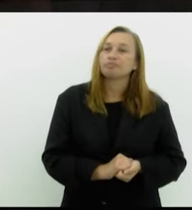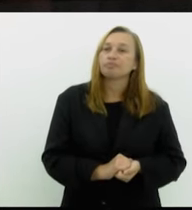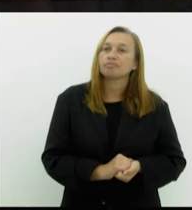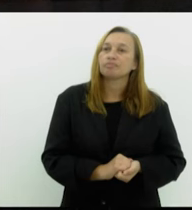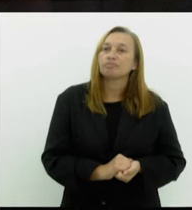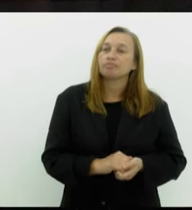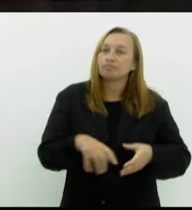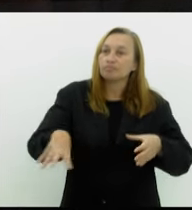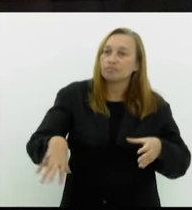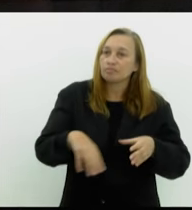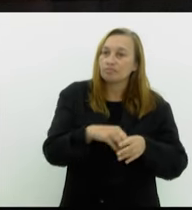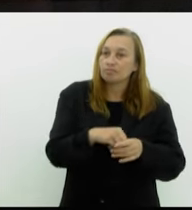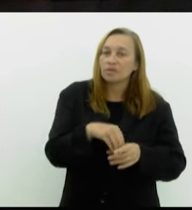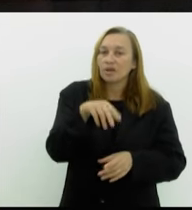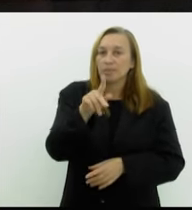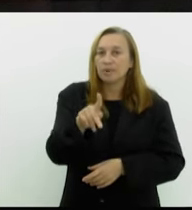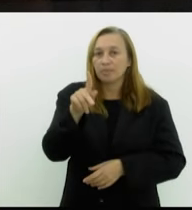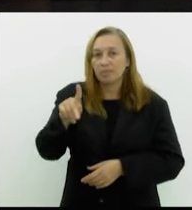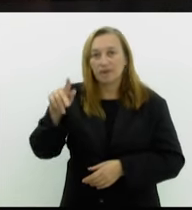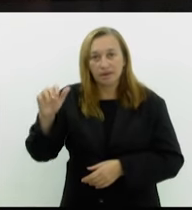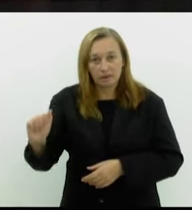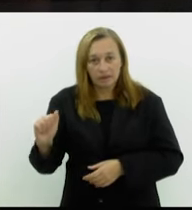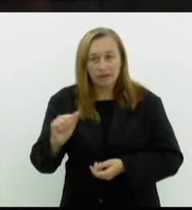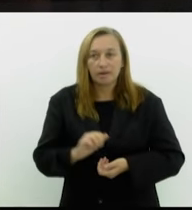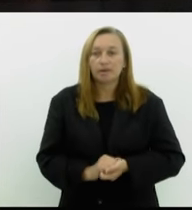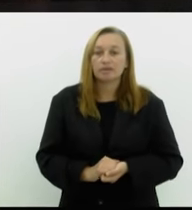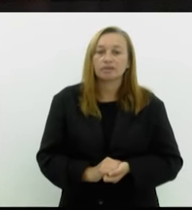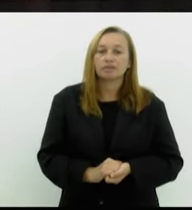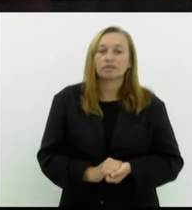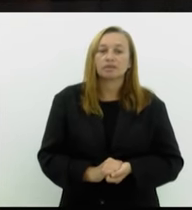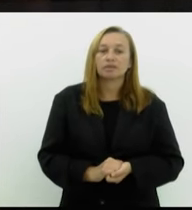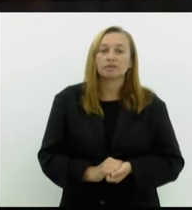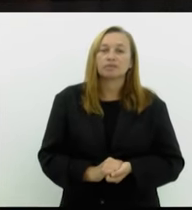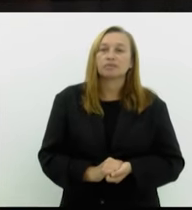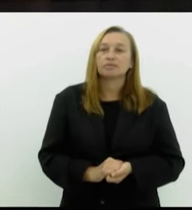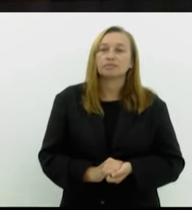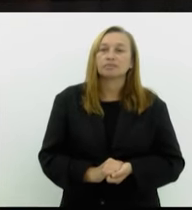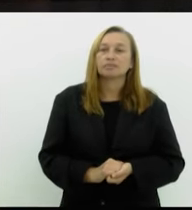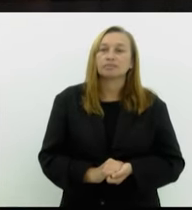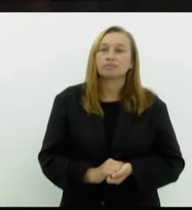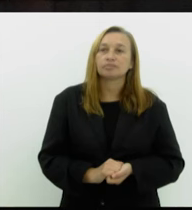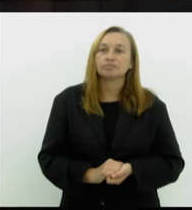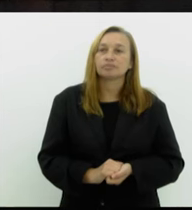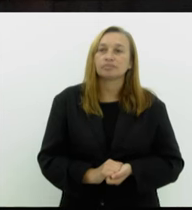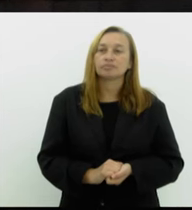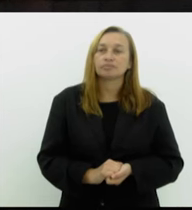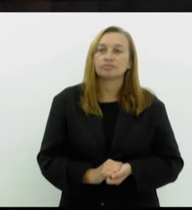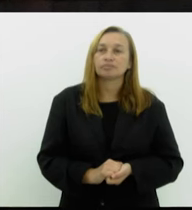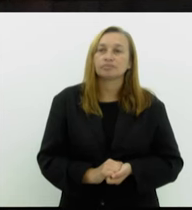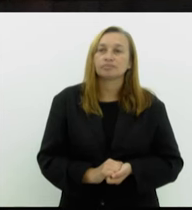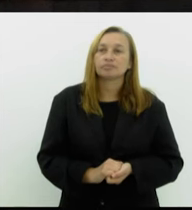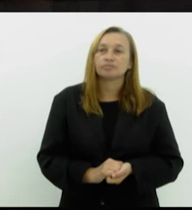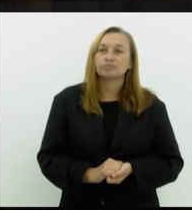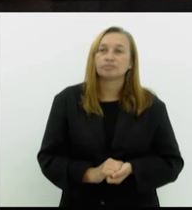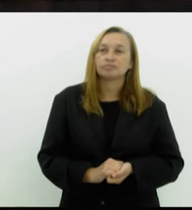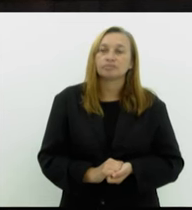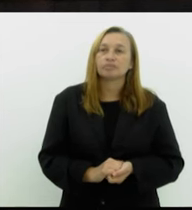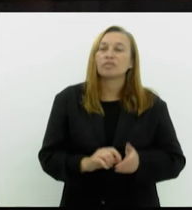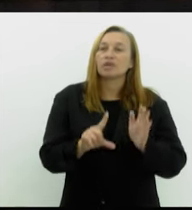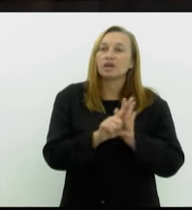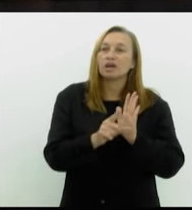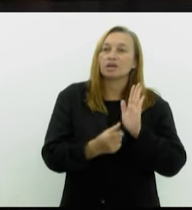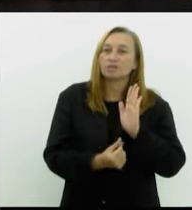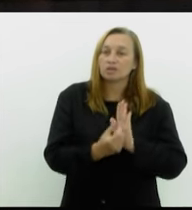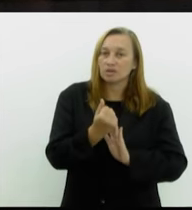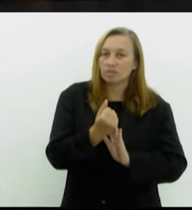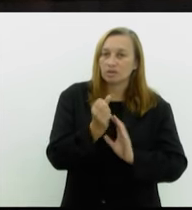calcadas no PPA e que delas derivarão a LOA, Lei do